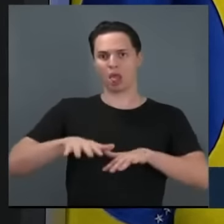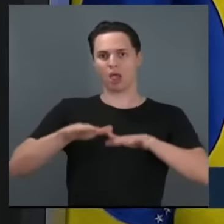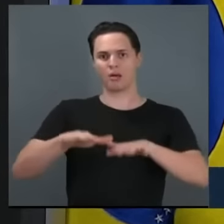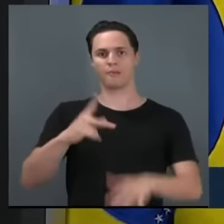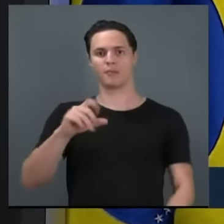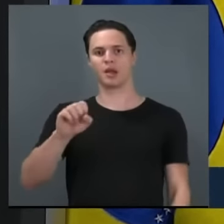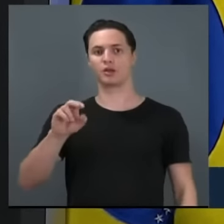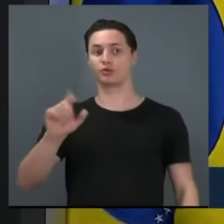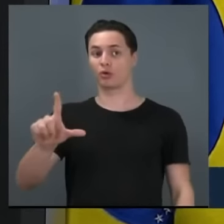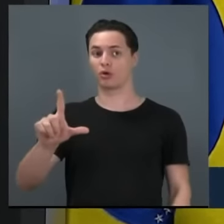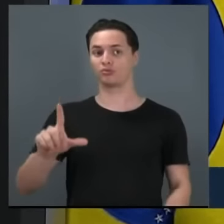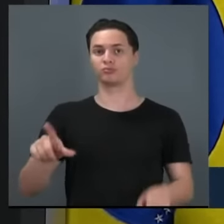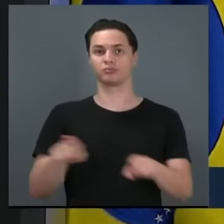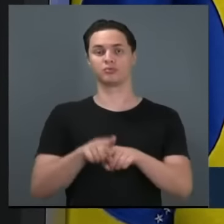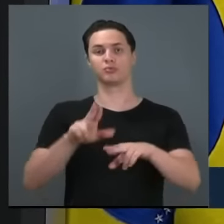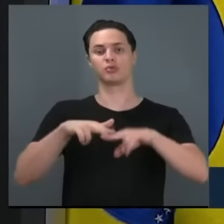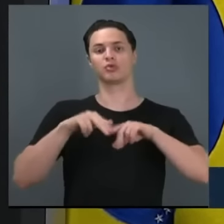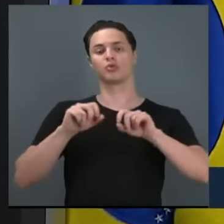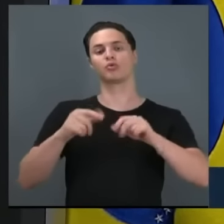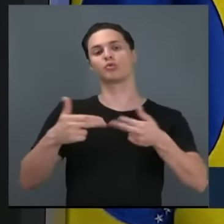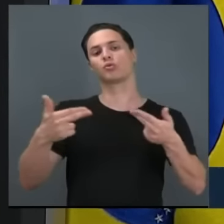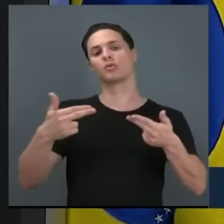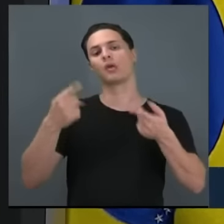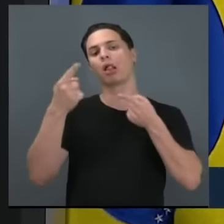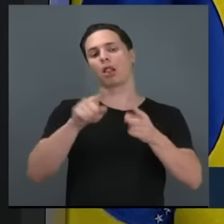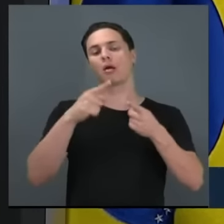extrema esquerda, por razões políticas.